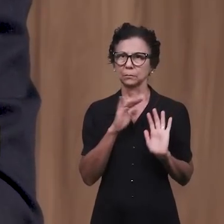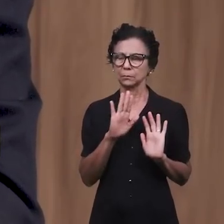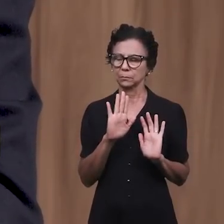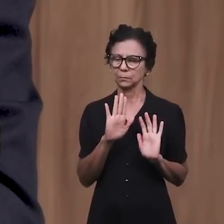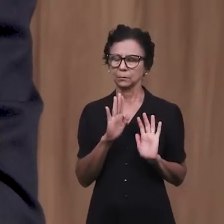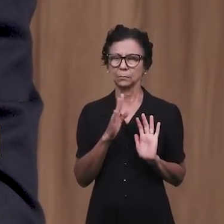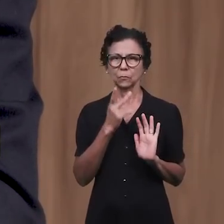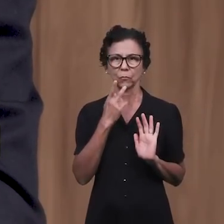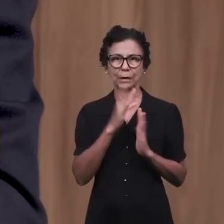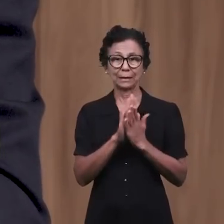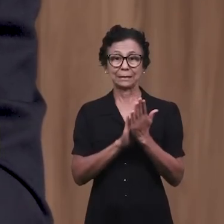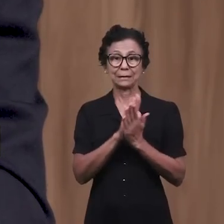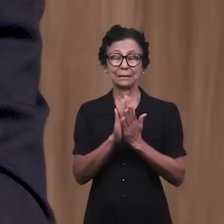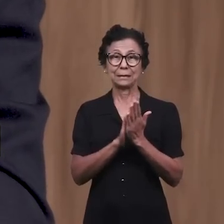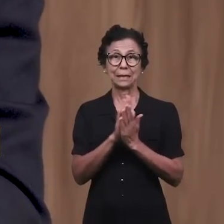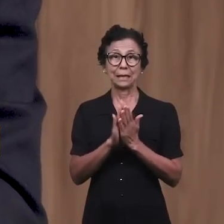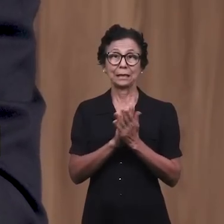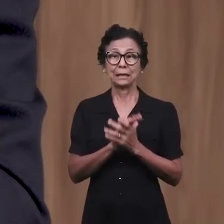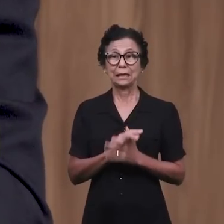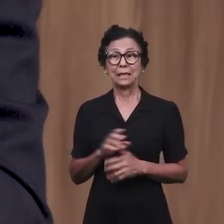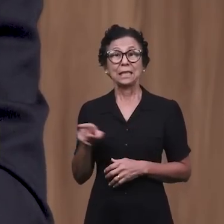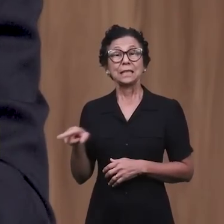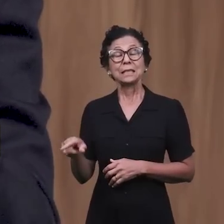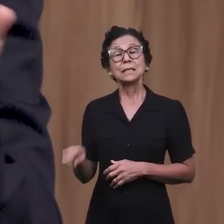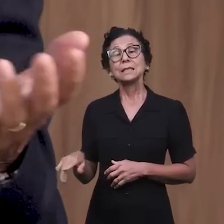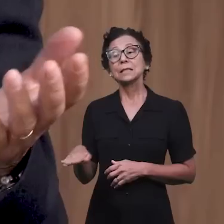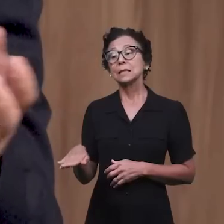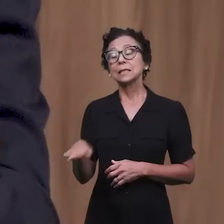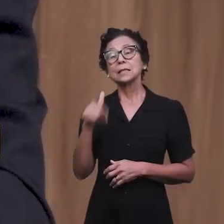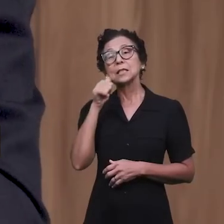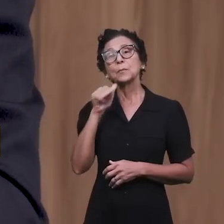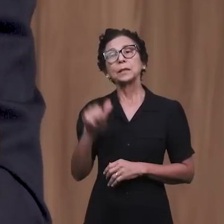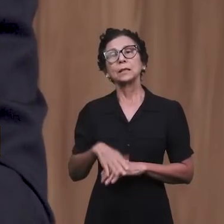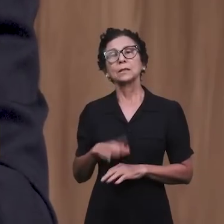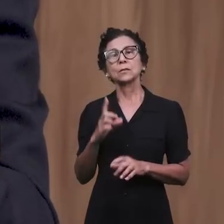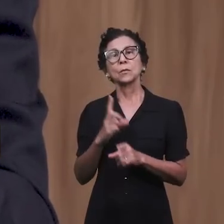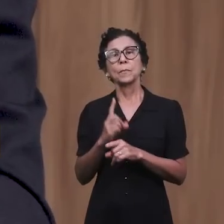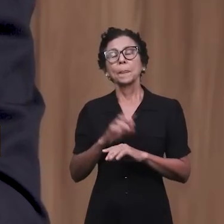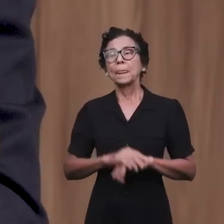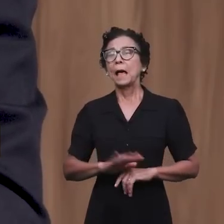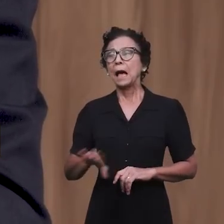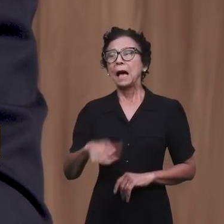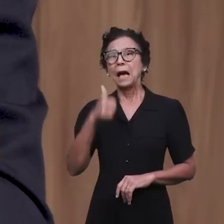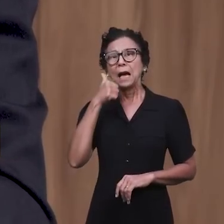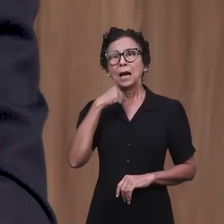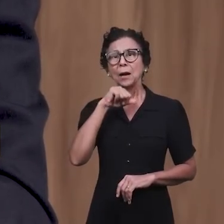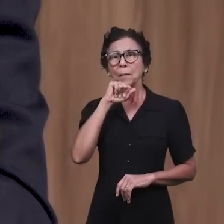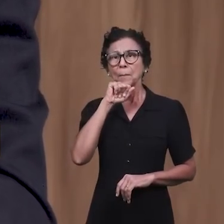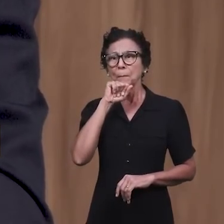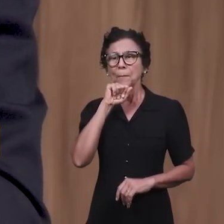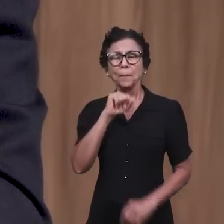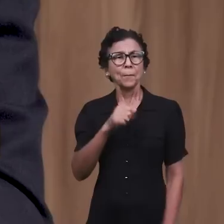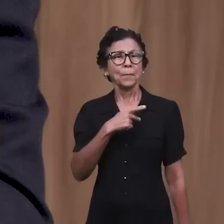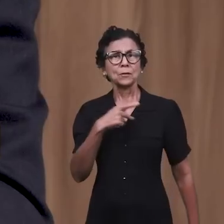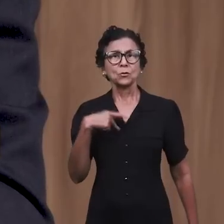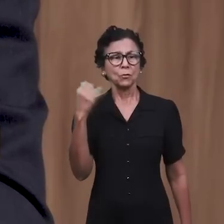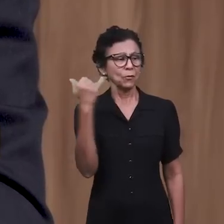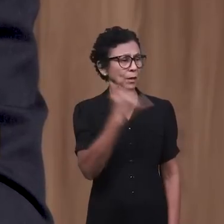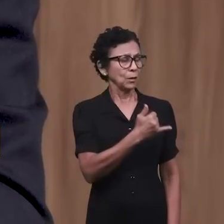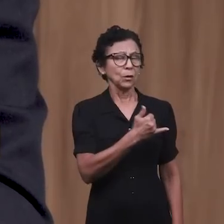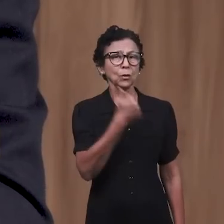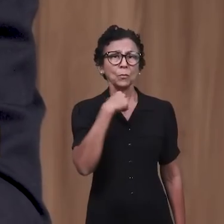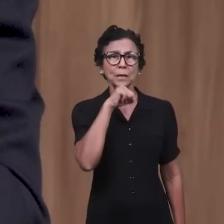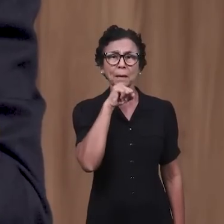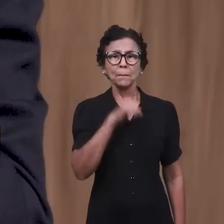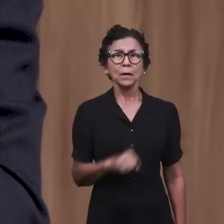ela tomasse conhecimento de que o pastor contou para minha mãe, logo para minha mãe, aí o que ela ia fazer? Ela ia perder a confiança